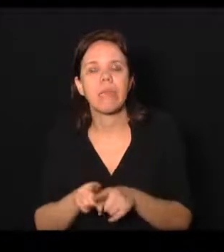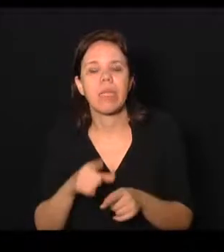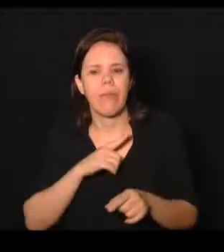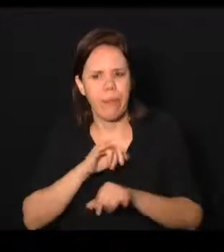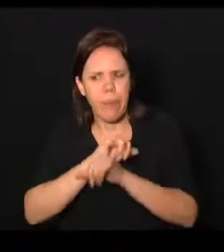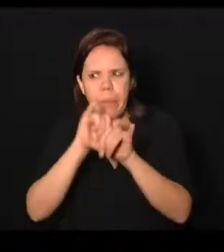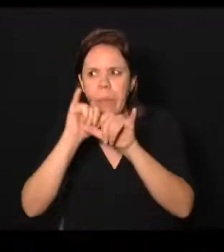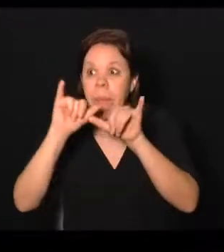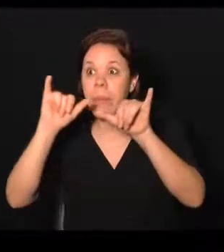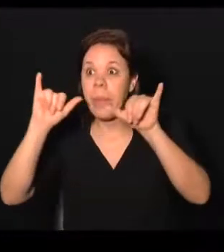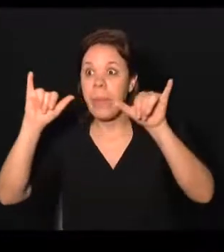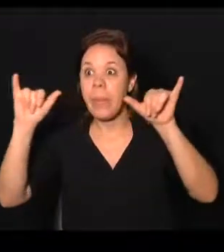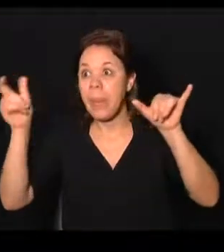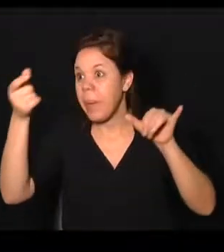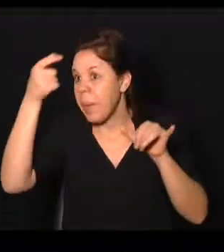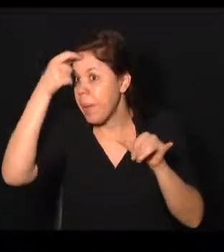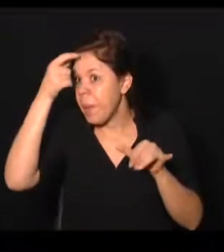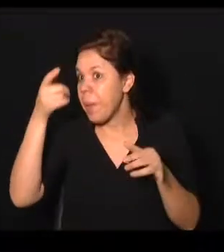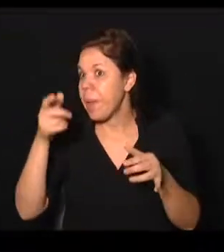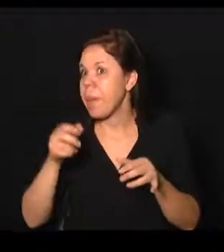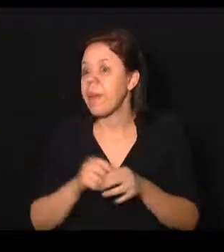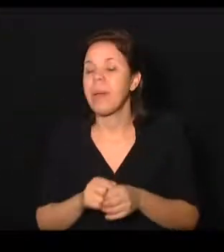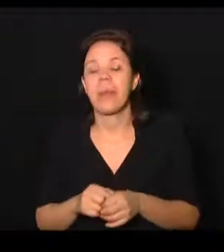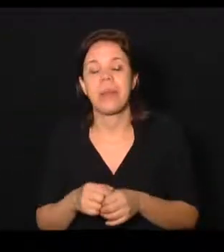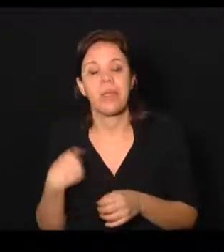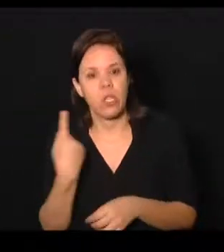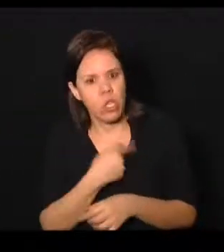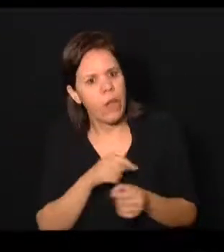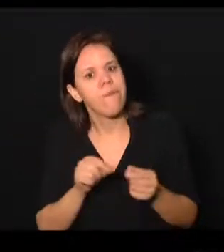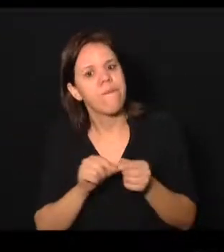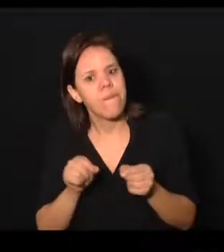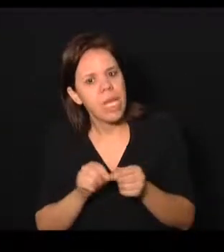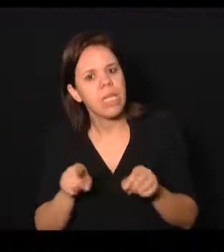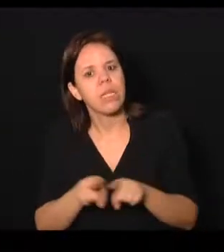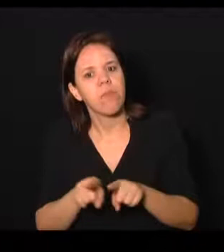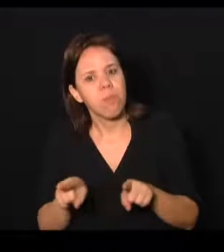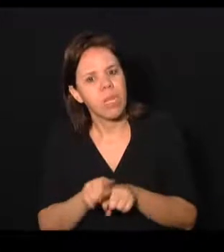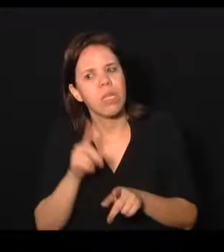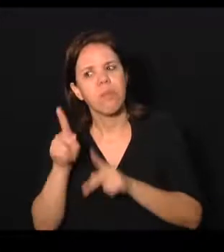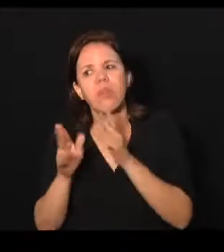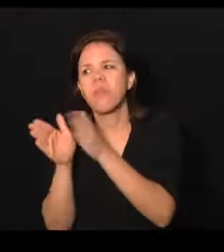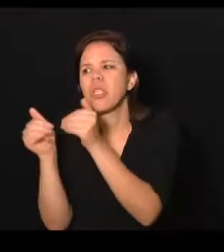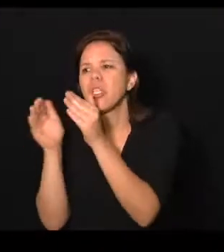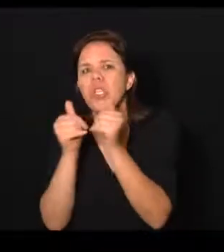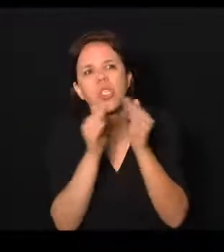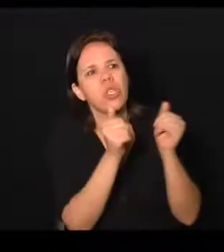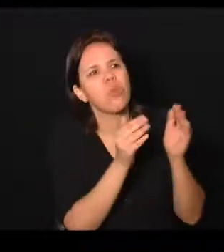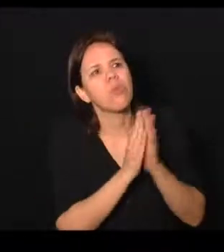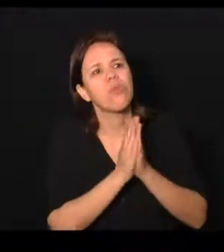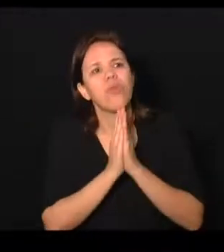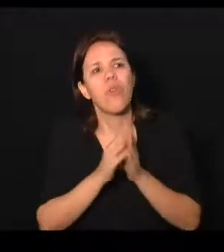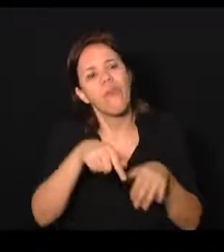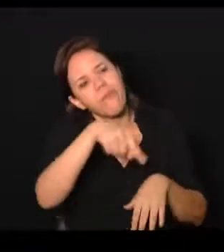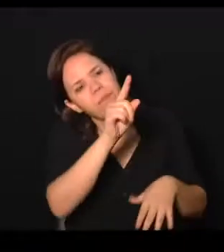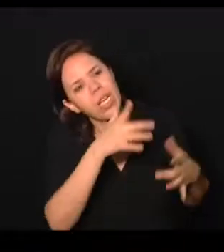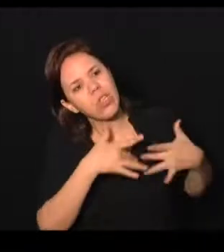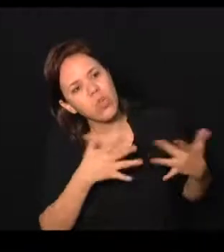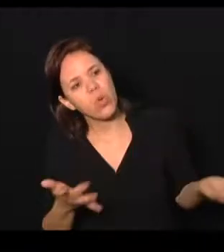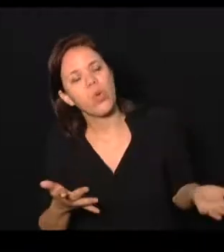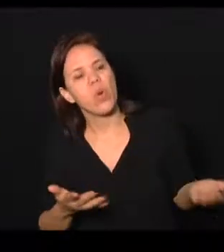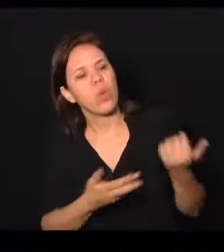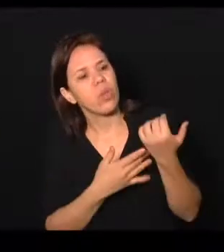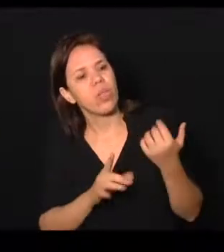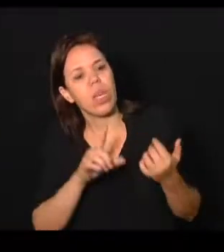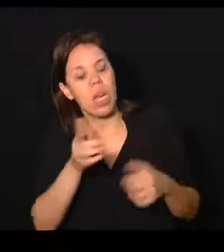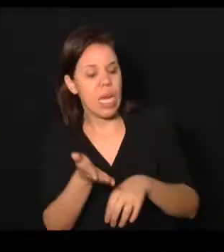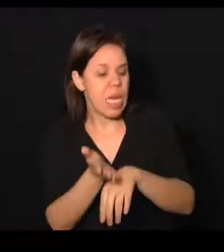de vacinação e a gente fez também uma campanha pedindo para que as pessoas vão doar sangue antes de receber a vacina, porque depois que